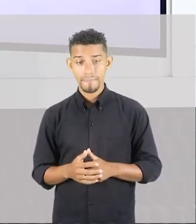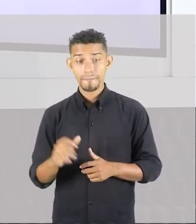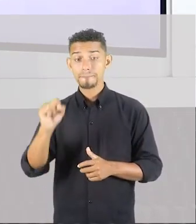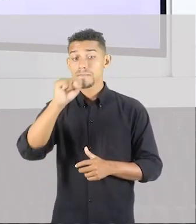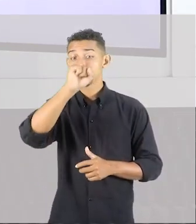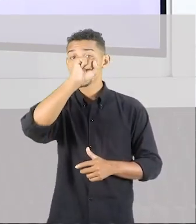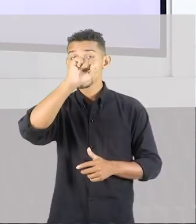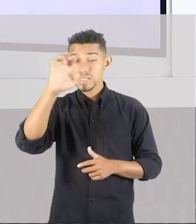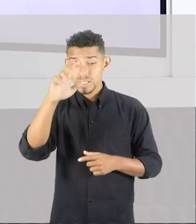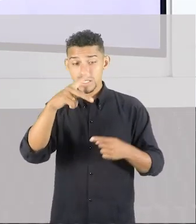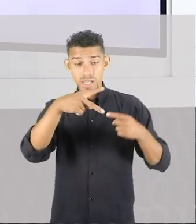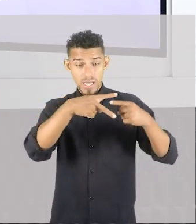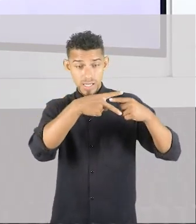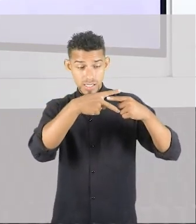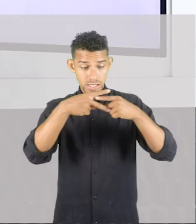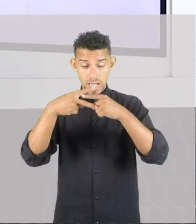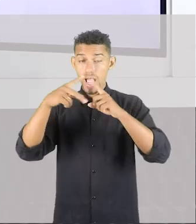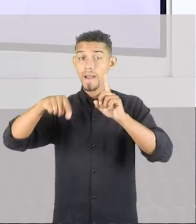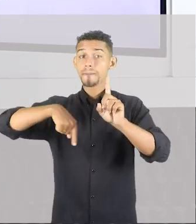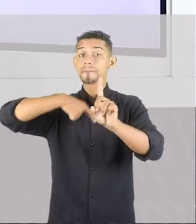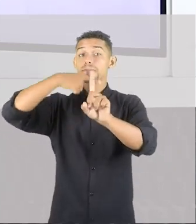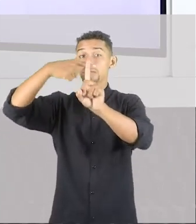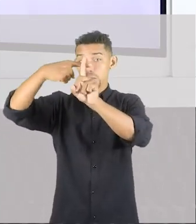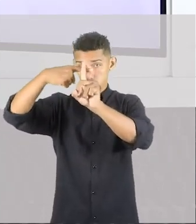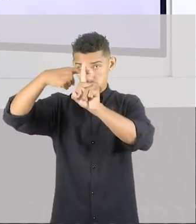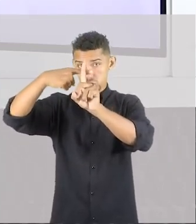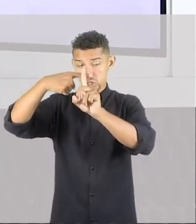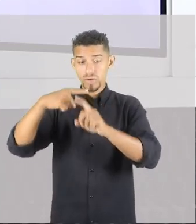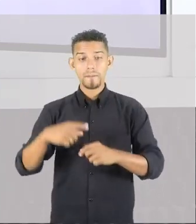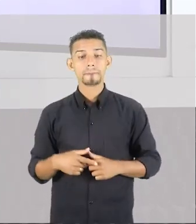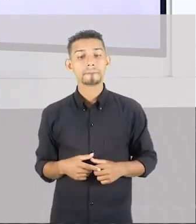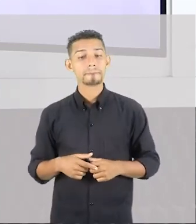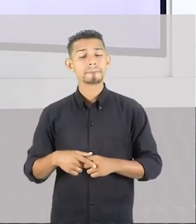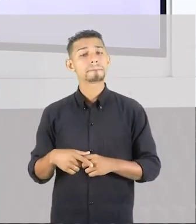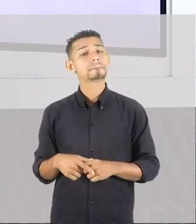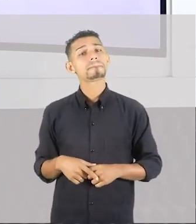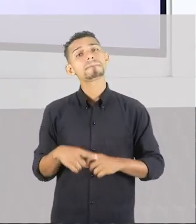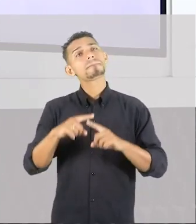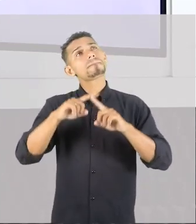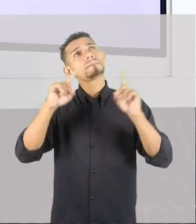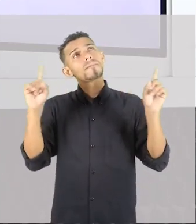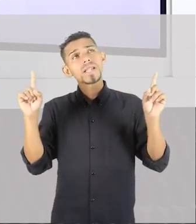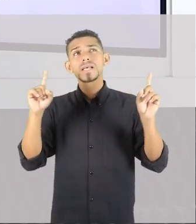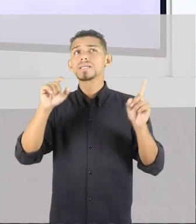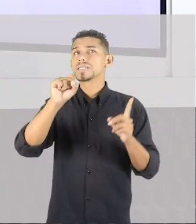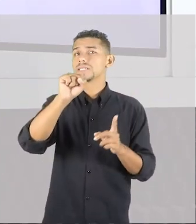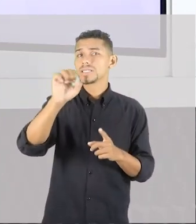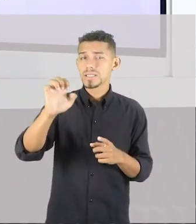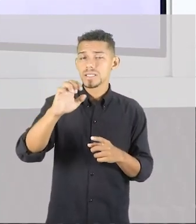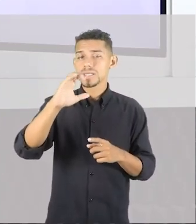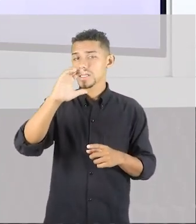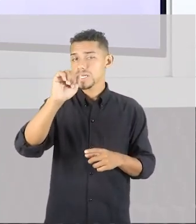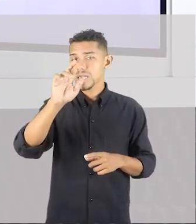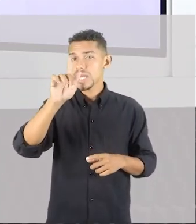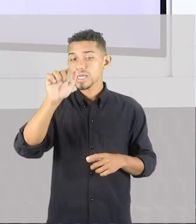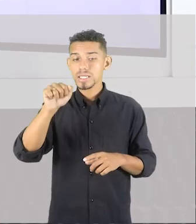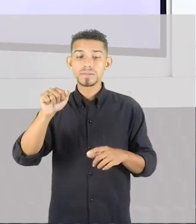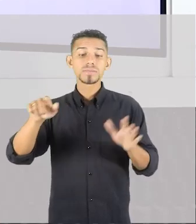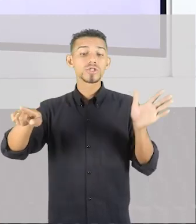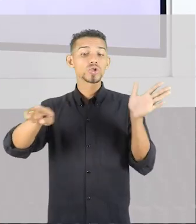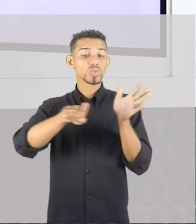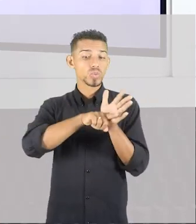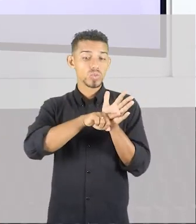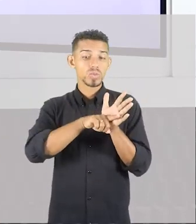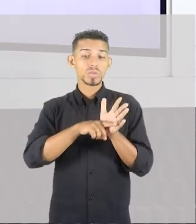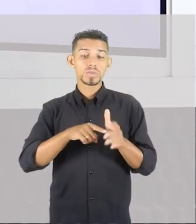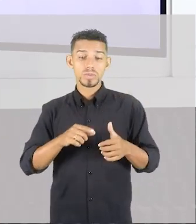a carga for positiva. Mas se a carga lançada for negativa,